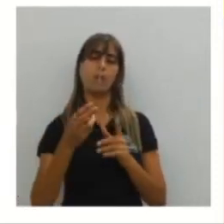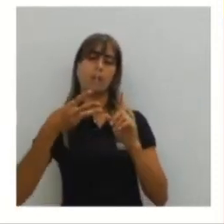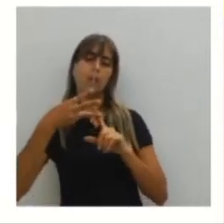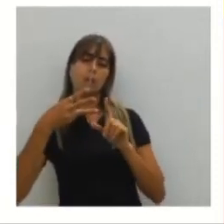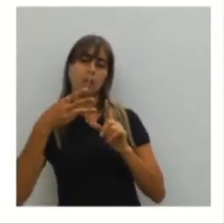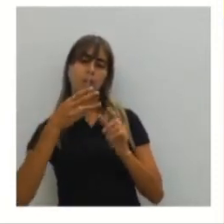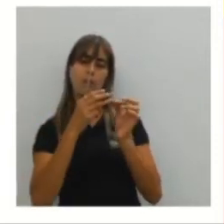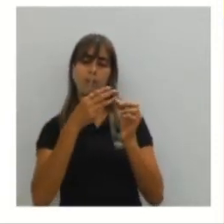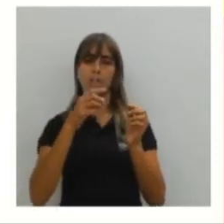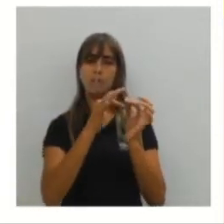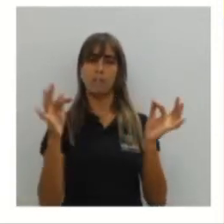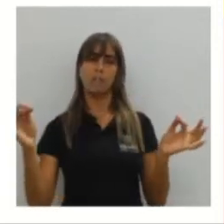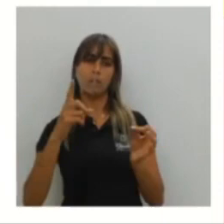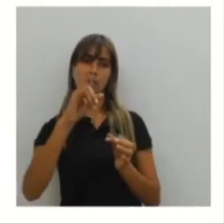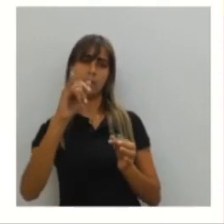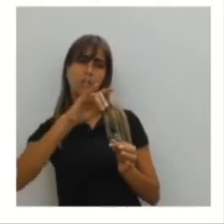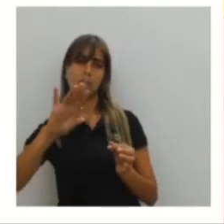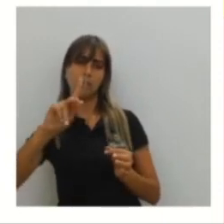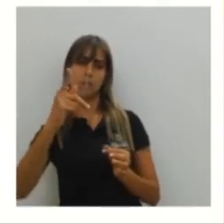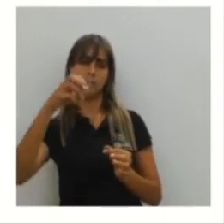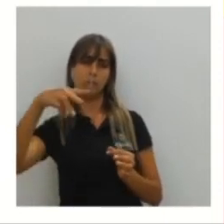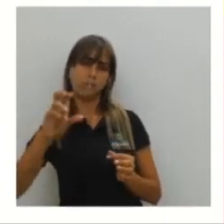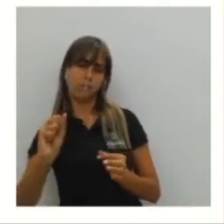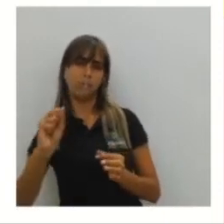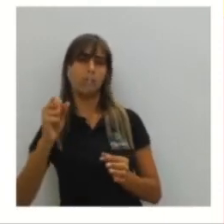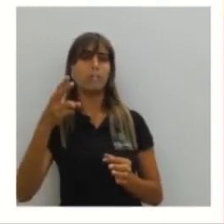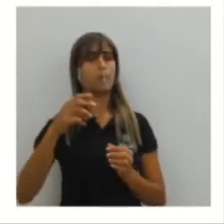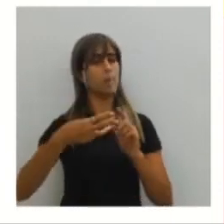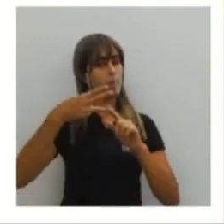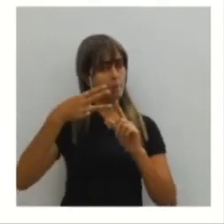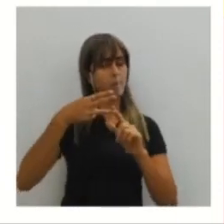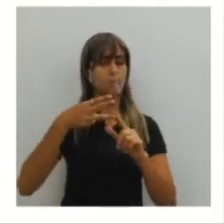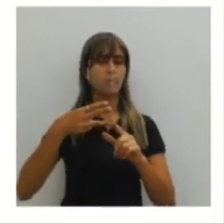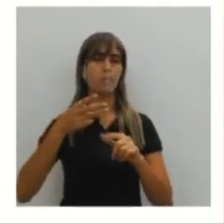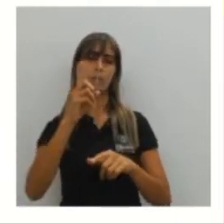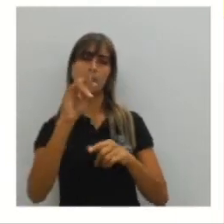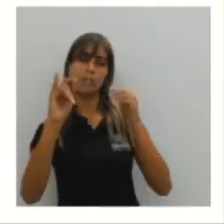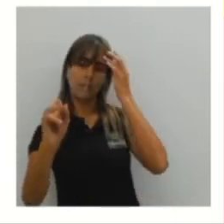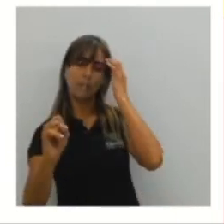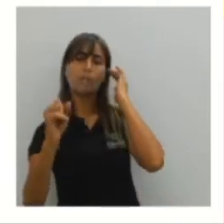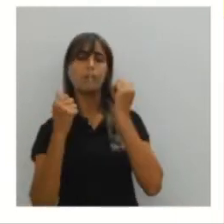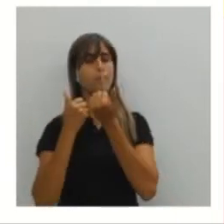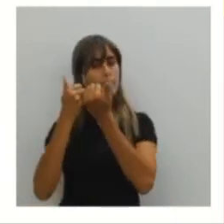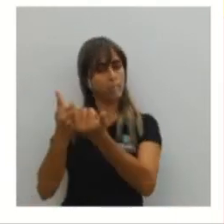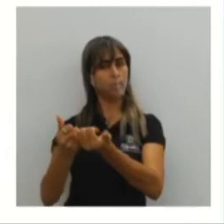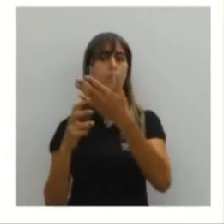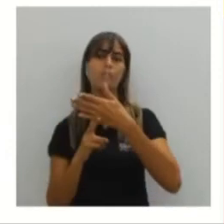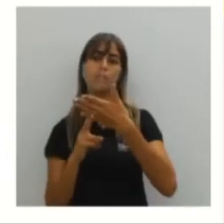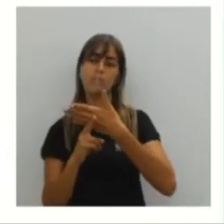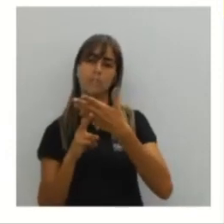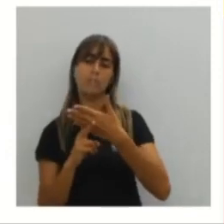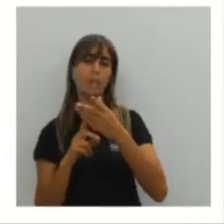3. Did you do your homework? Did you do your homework? Na número 3, a gente tem um did inicial, que é o verbo auxiliar, indicando a